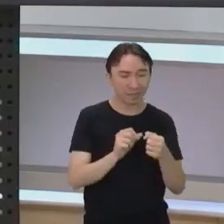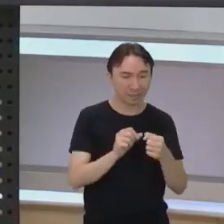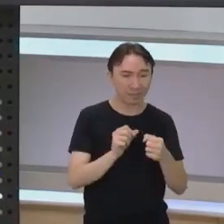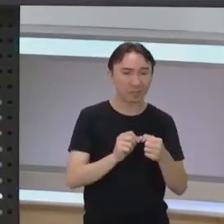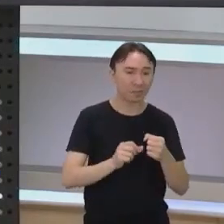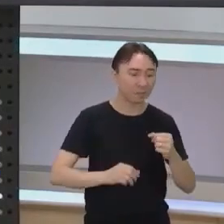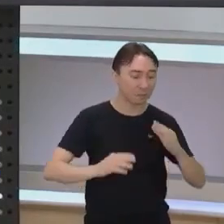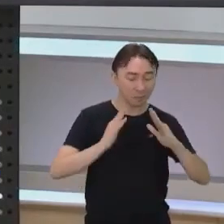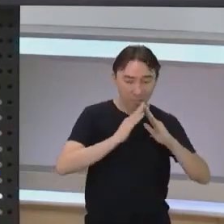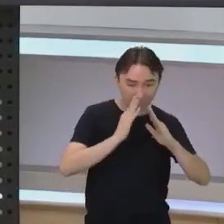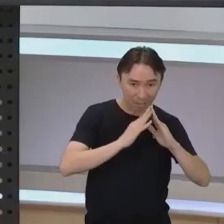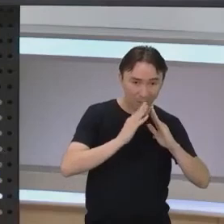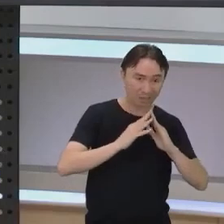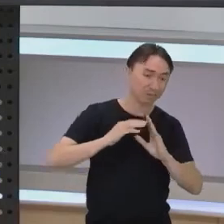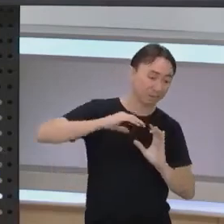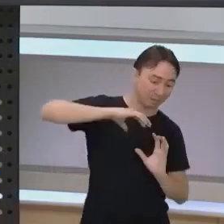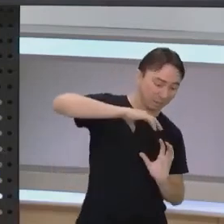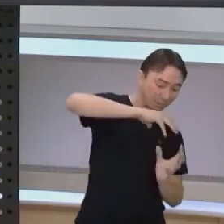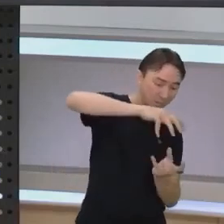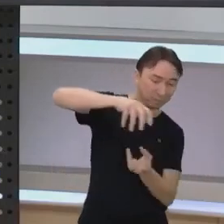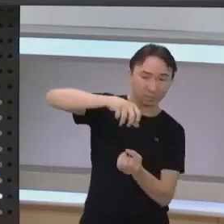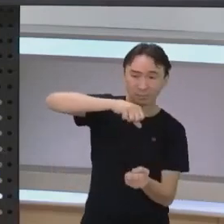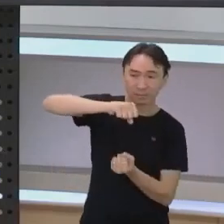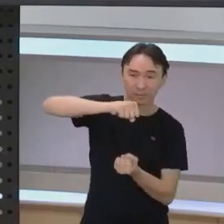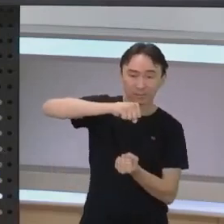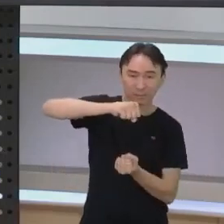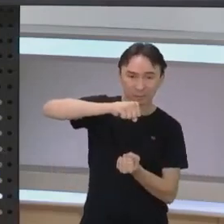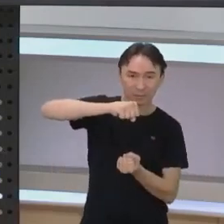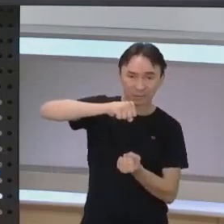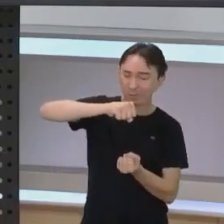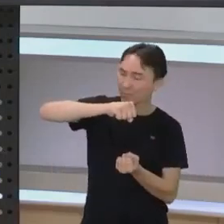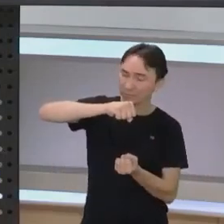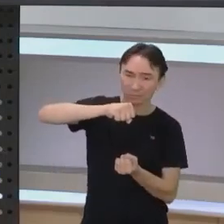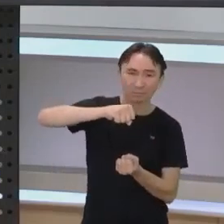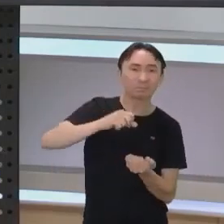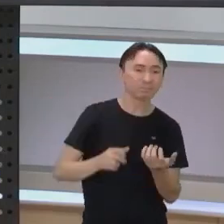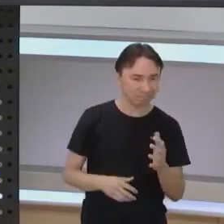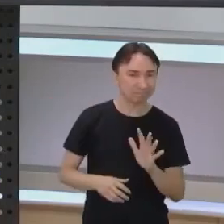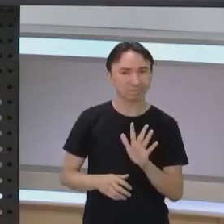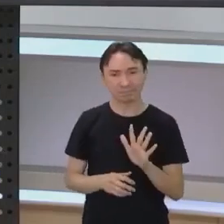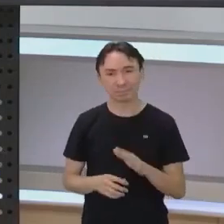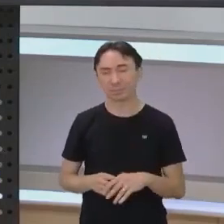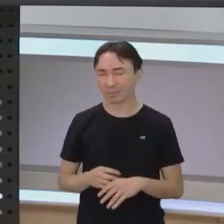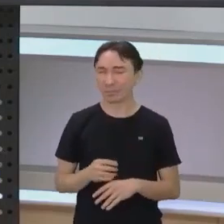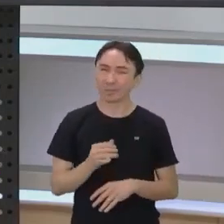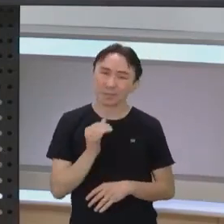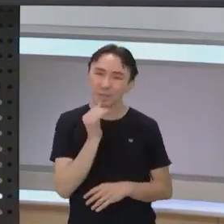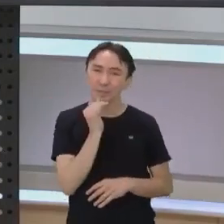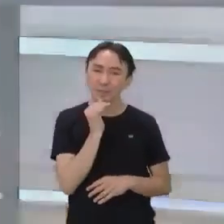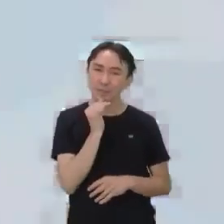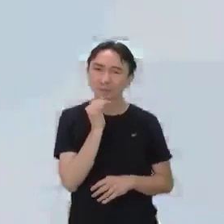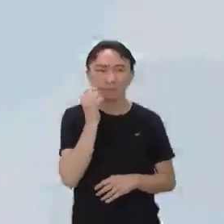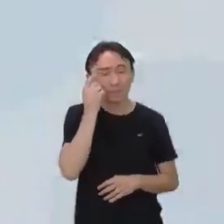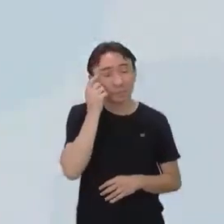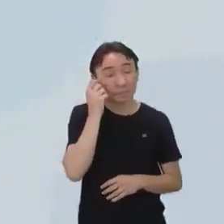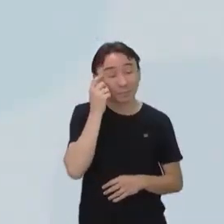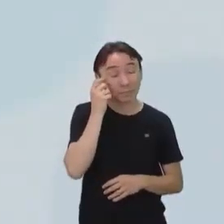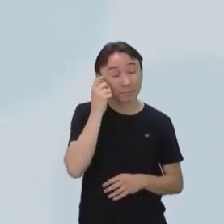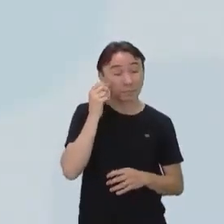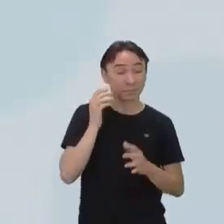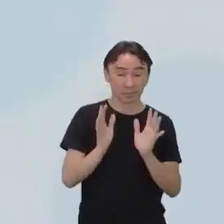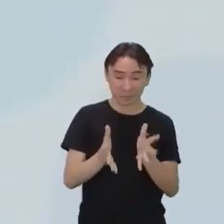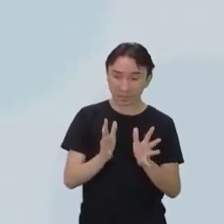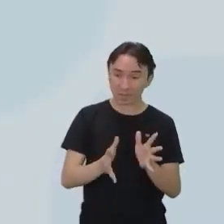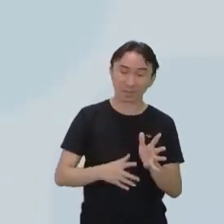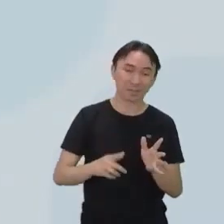moradia sustentável em todos os sentidos. Então, esses dois últimos questionamentos aí que a